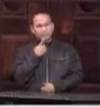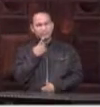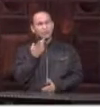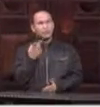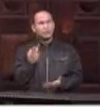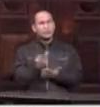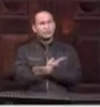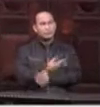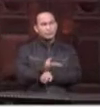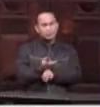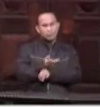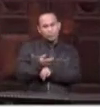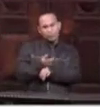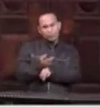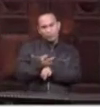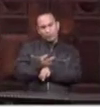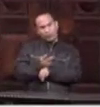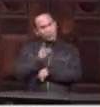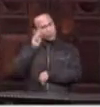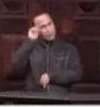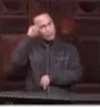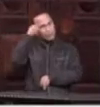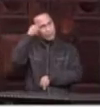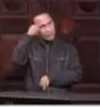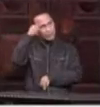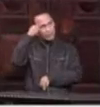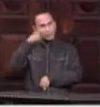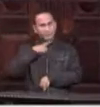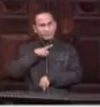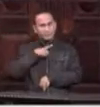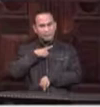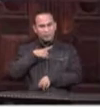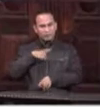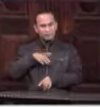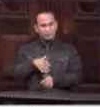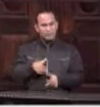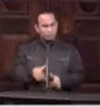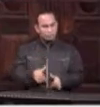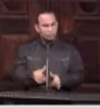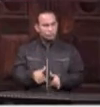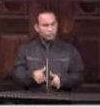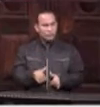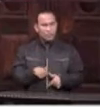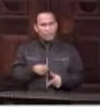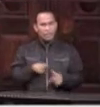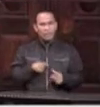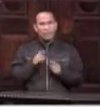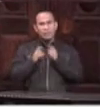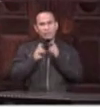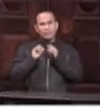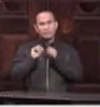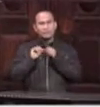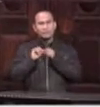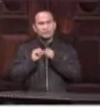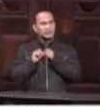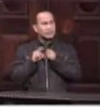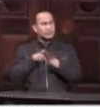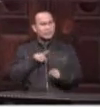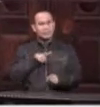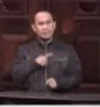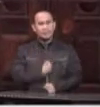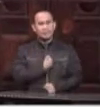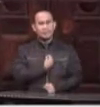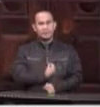por representações do movimento negro, nos trazendo uma demanda, uma questão, um debate para ser feito, de que